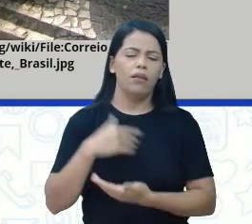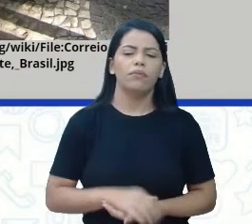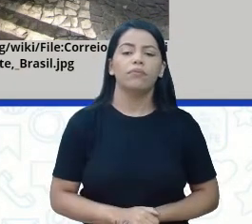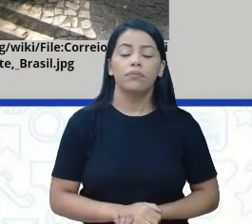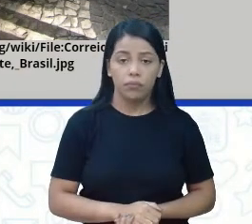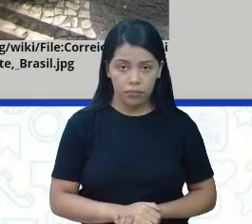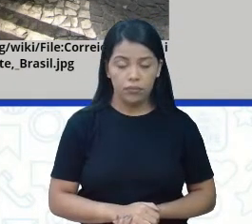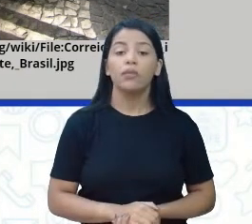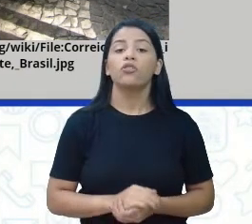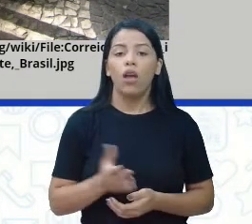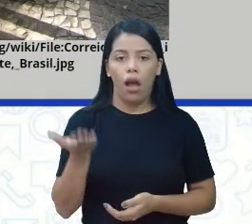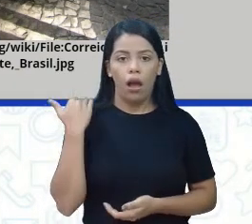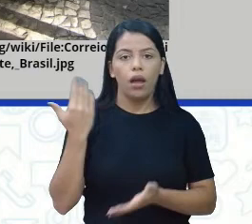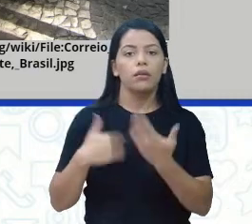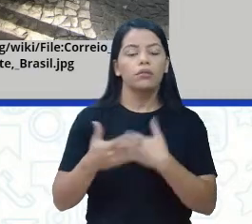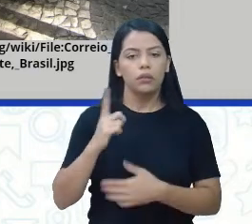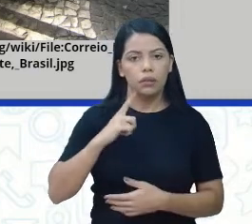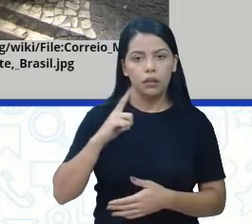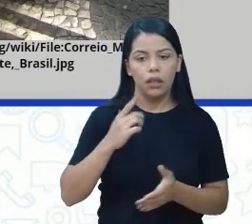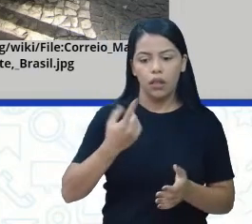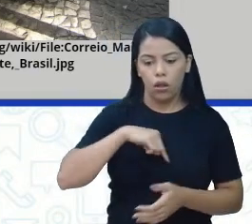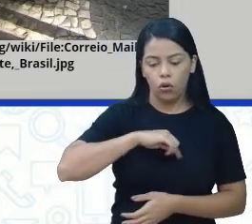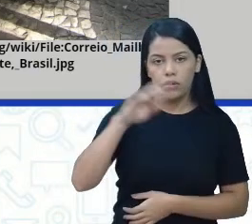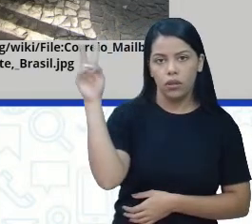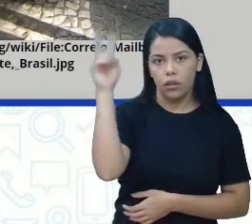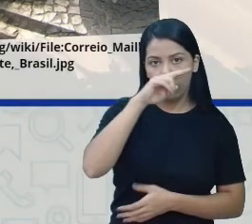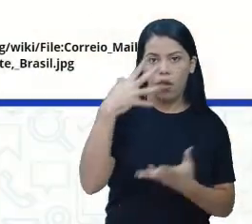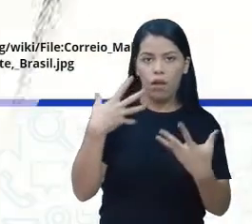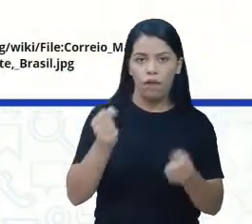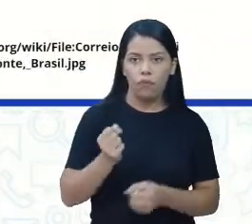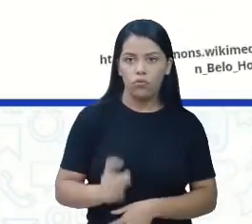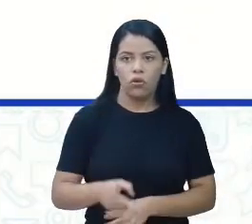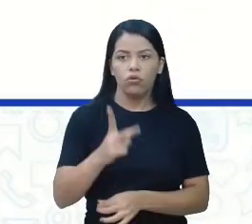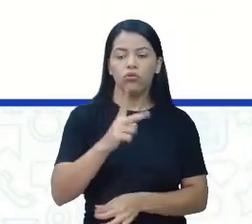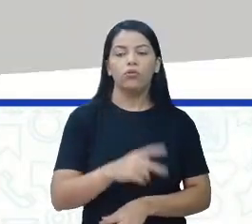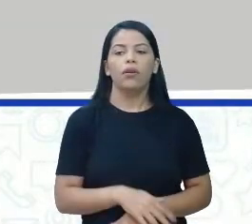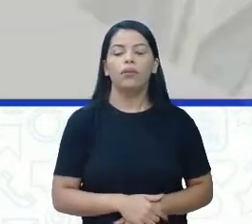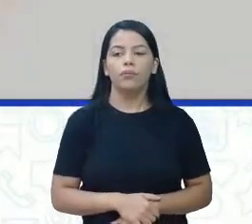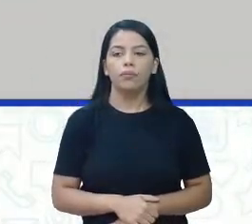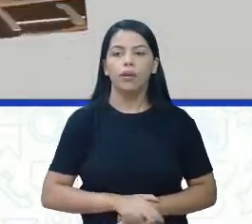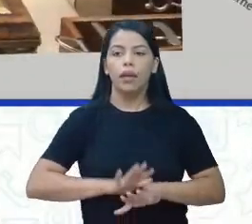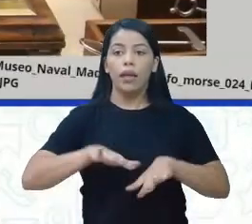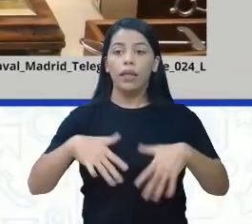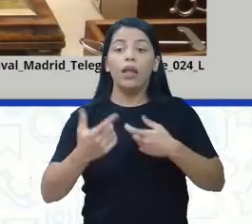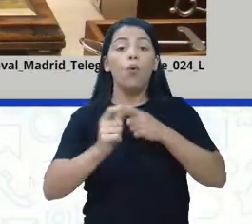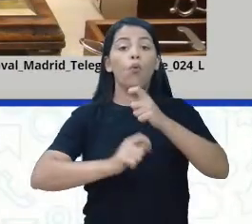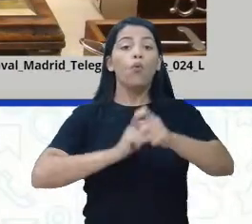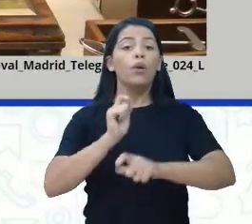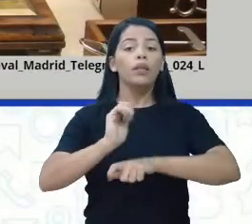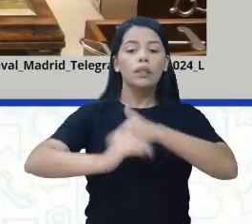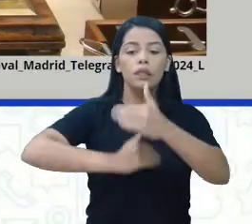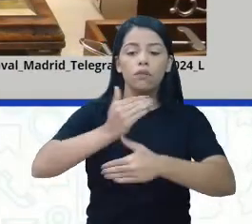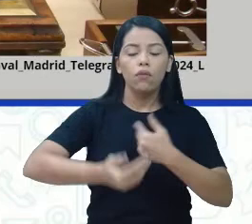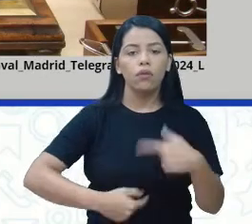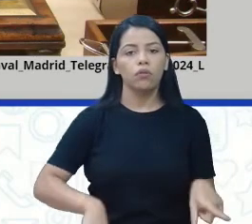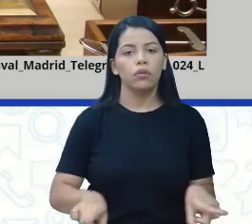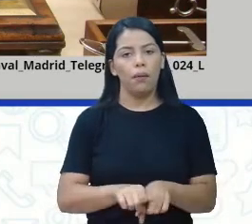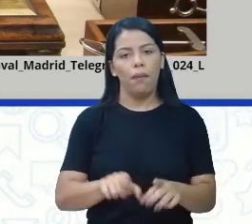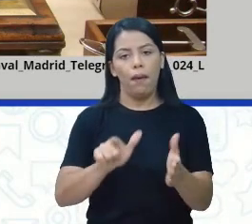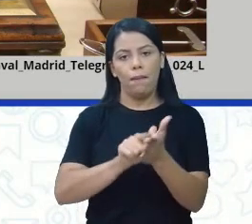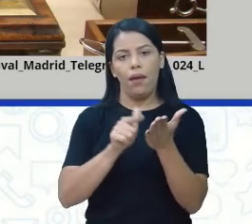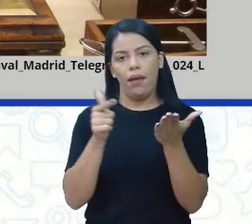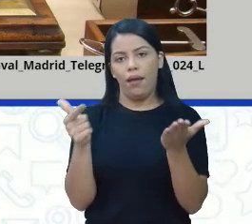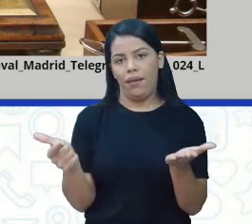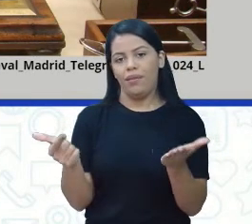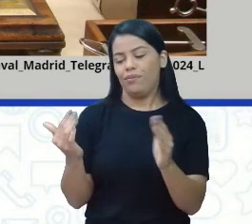período histórico da nossa história. Vamos lá, mais um avanço. O que foi que avançou também? Eita, os jornais,